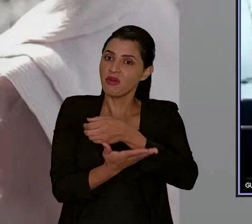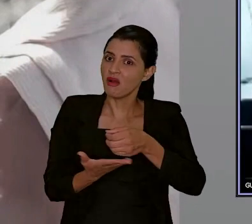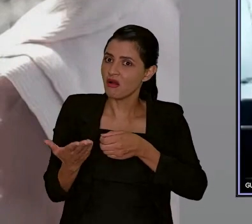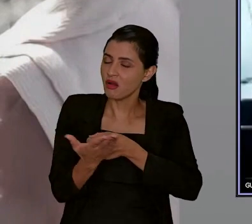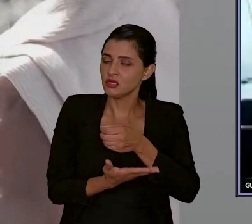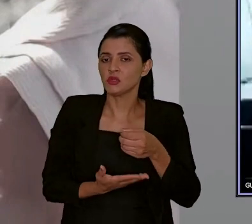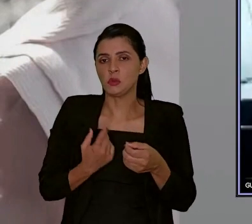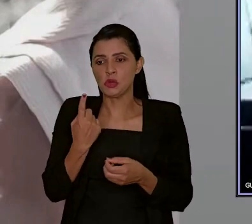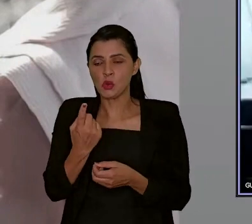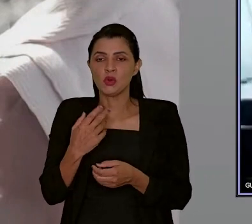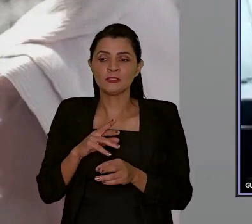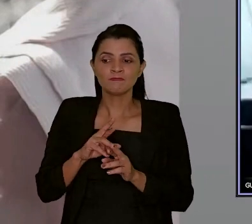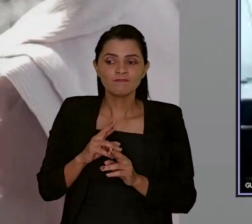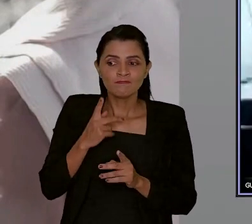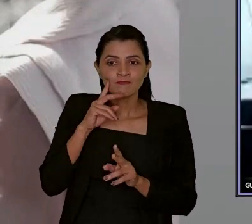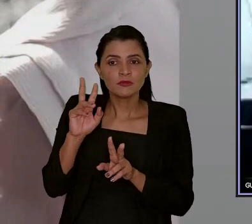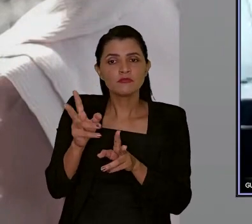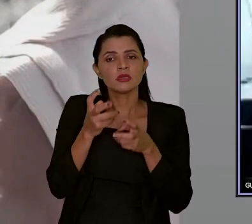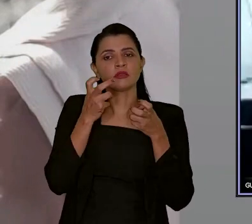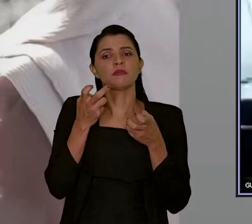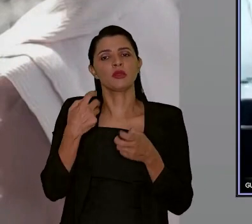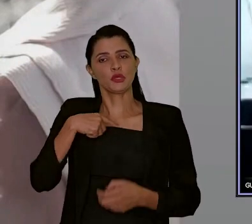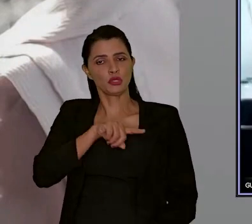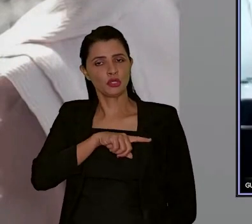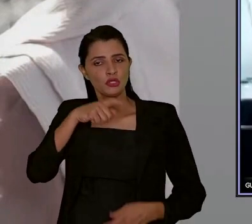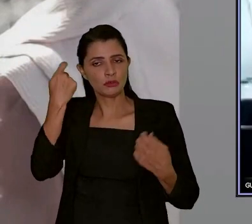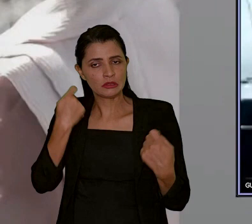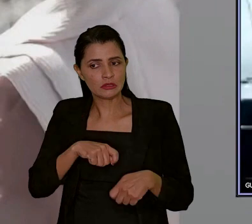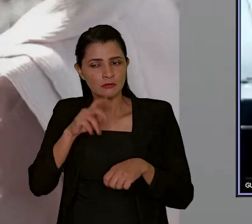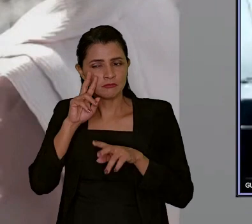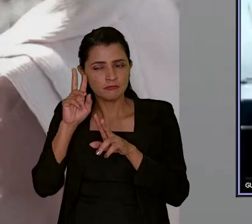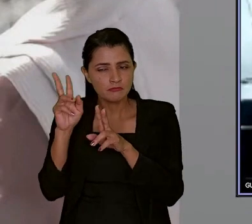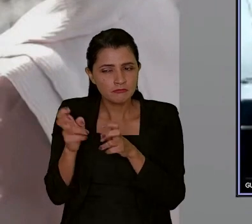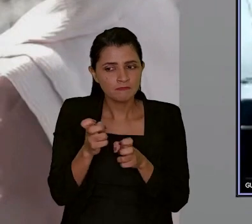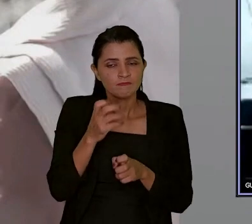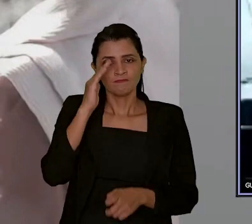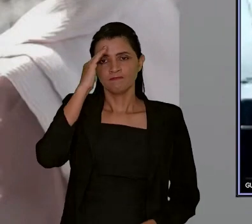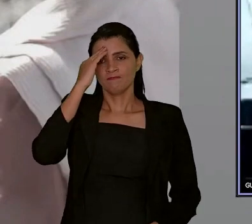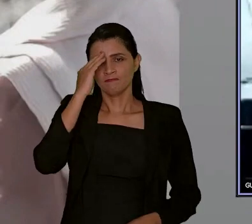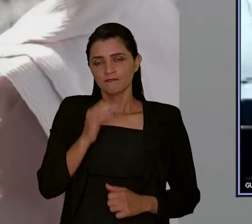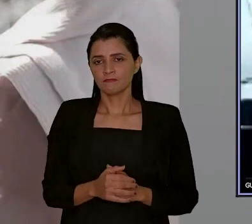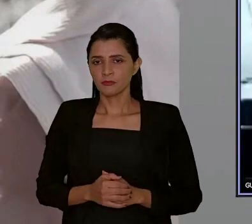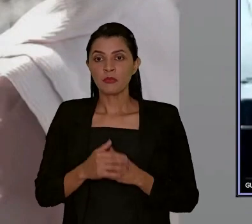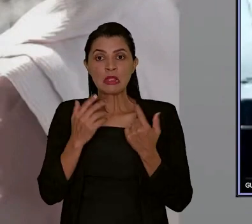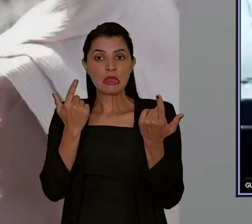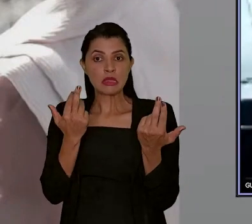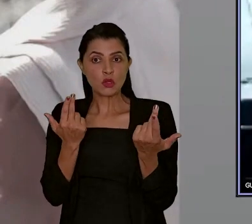nós precisamos identificar. Da mesma forma, a questão dos prazos.